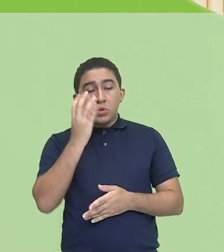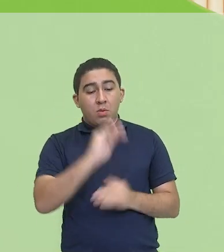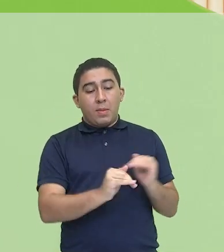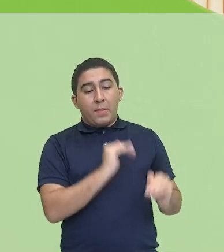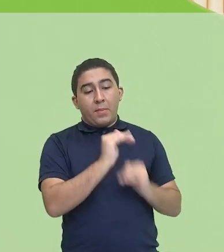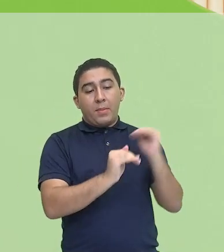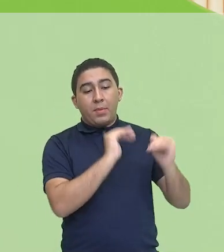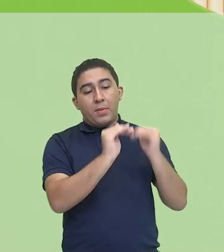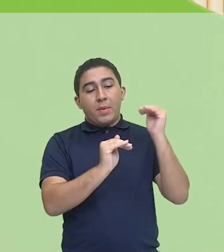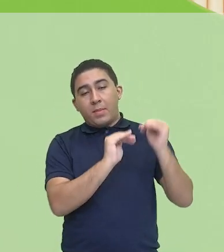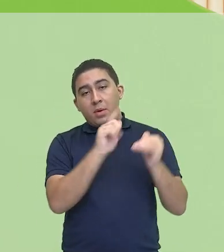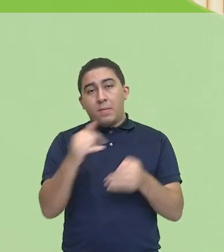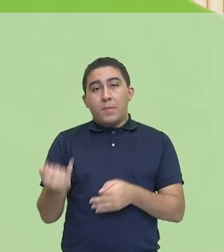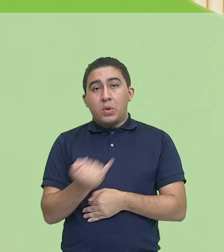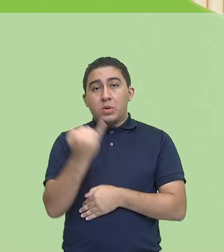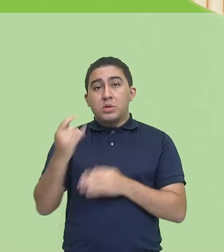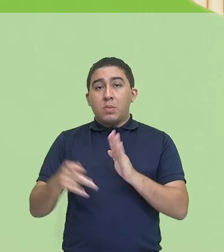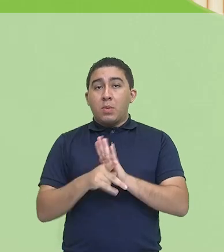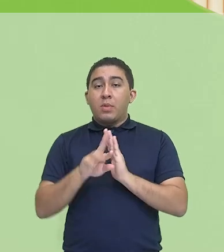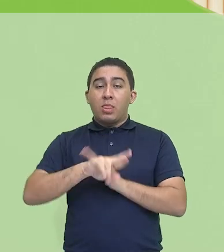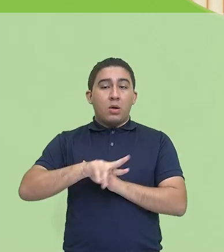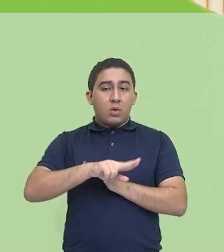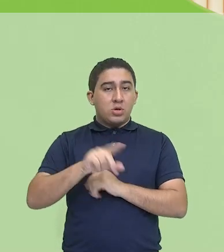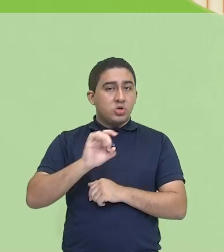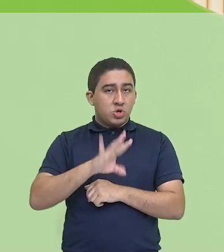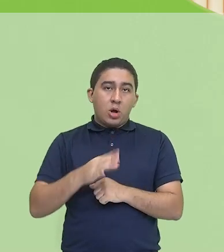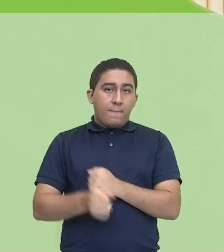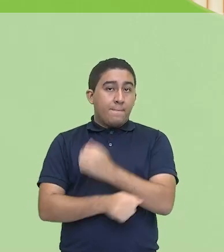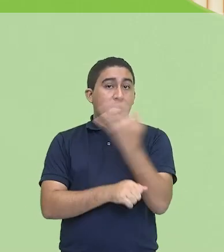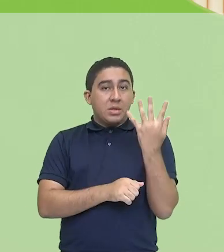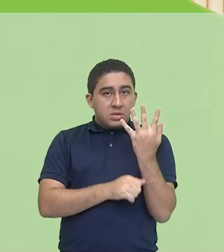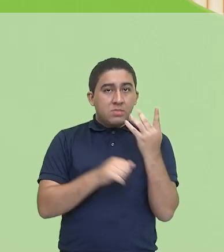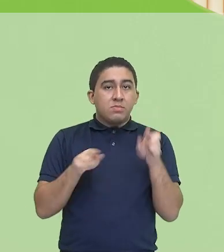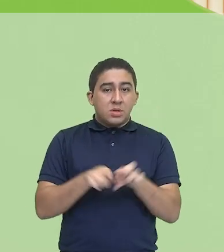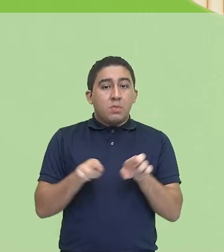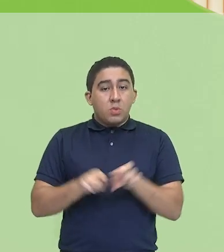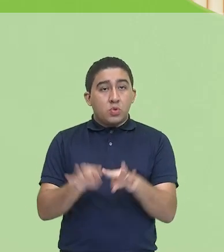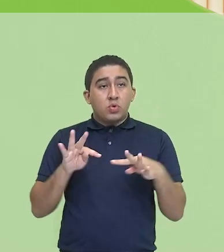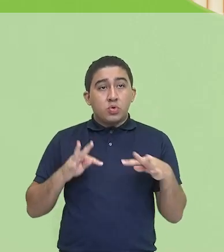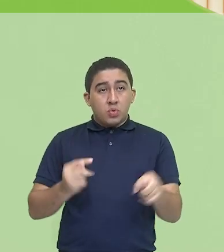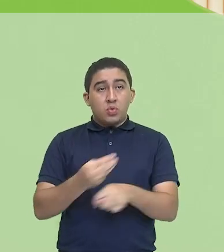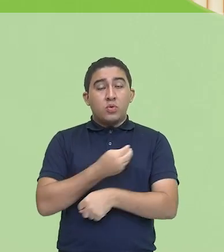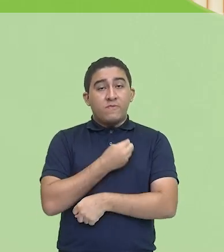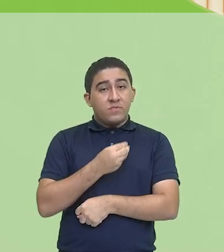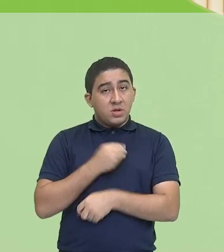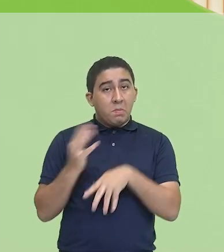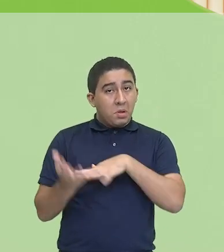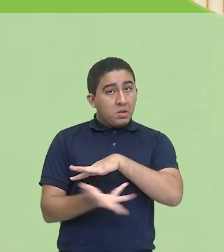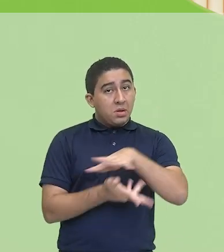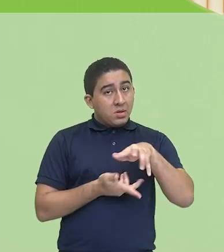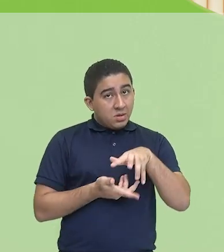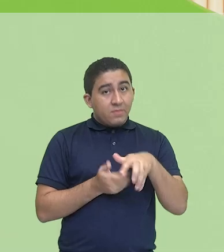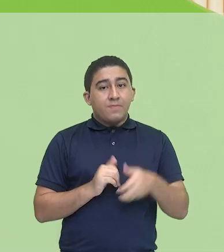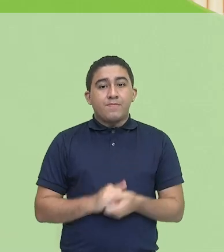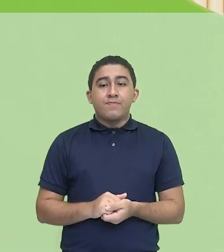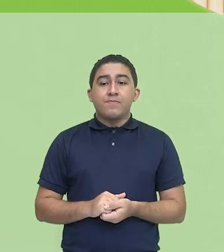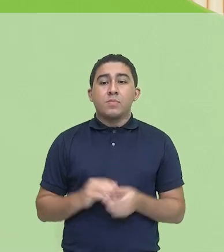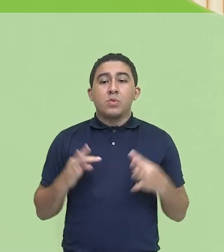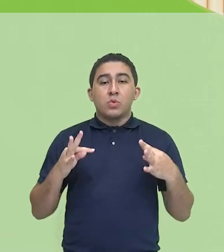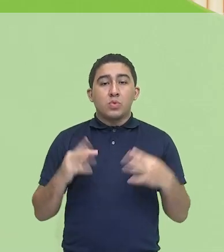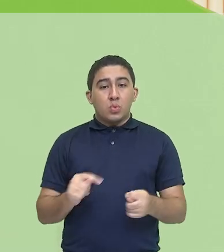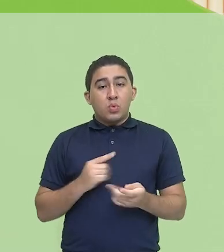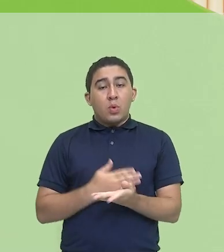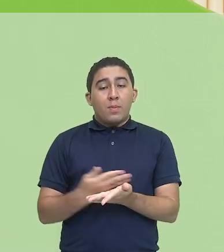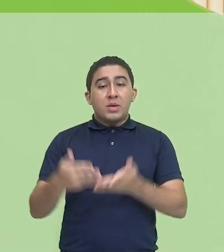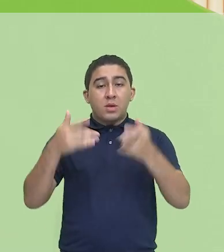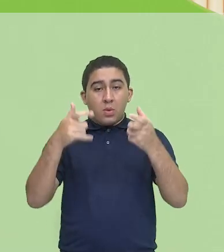né, qual é a importância dela, não só para as plantas, mas também para todos os seres vivos no planeta. E tudo isso